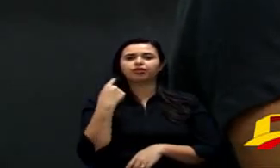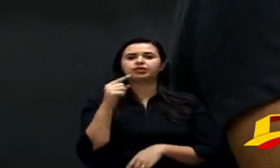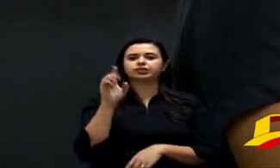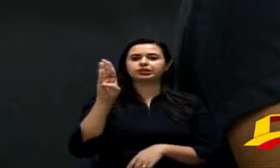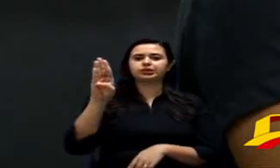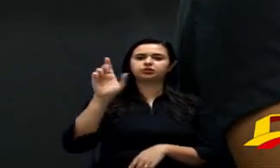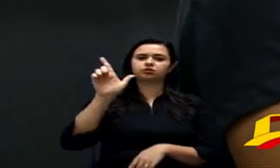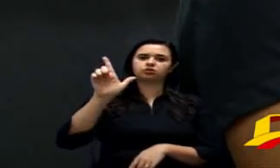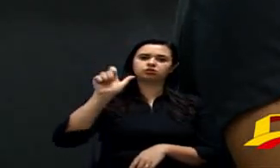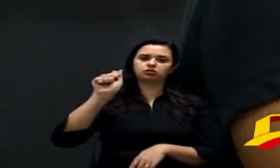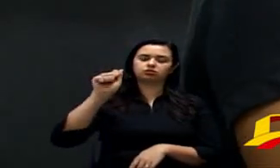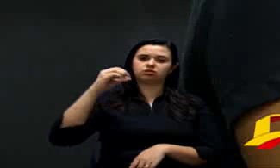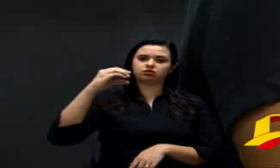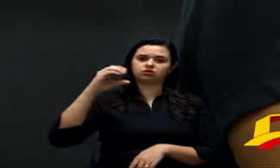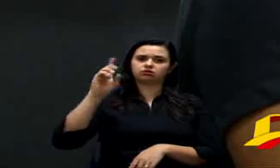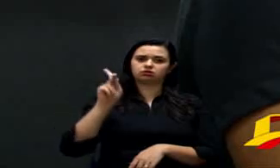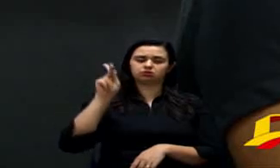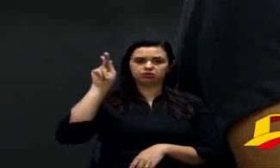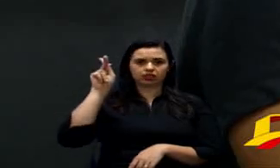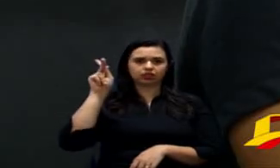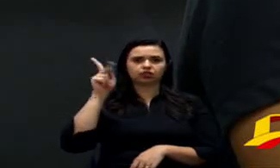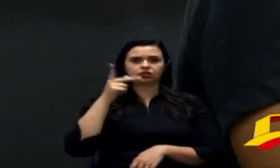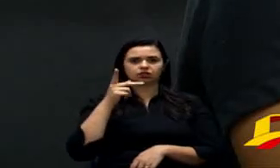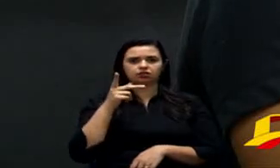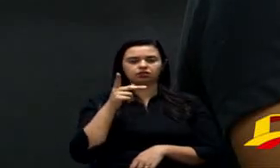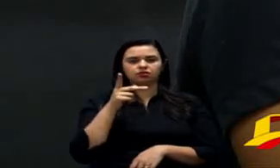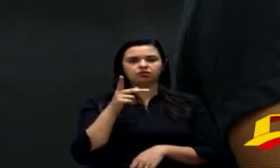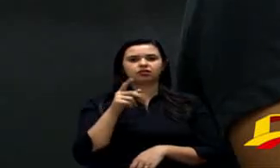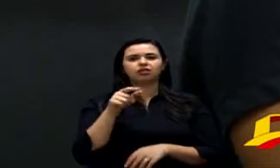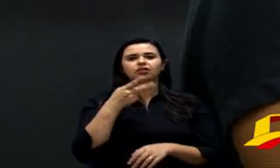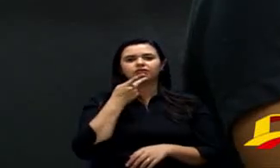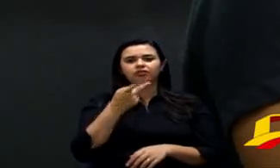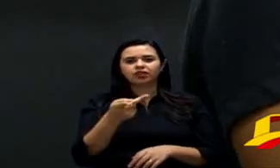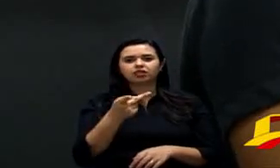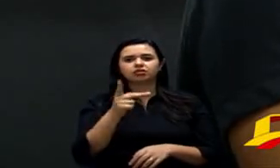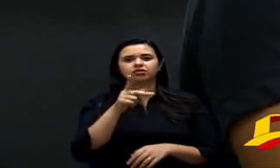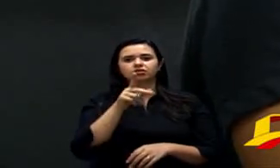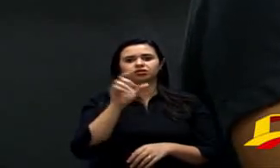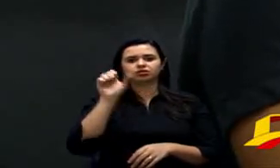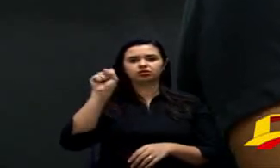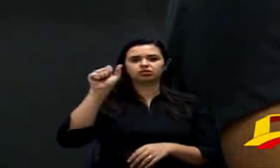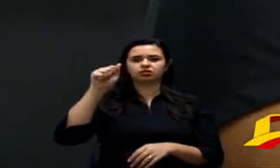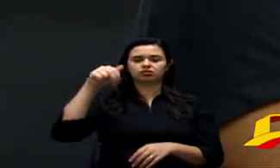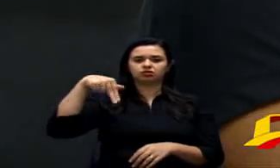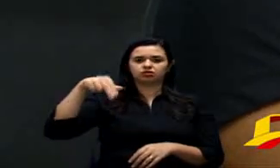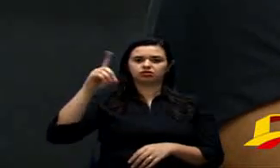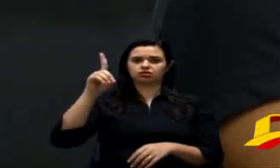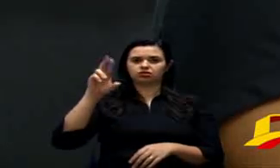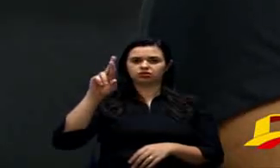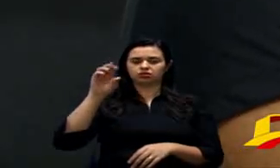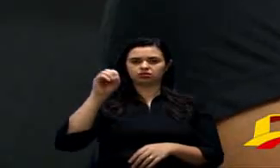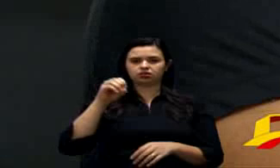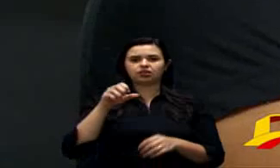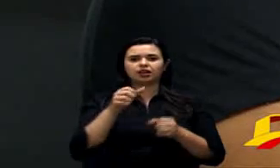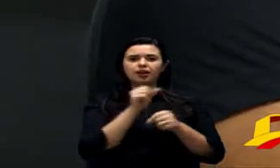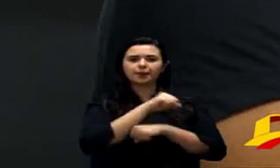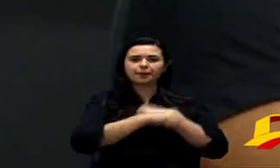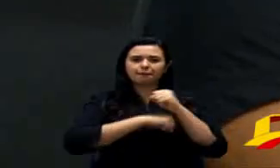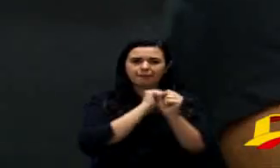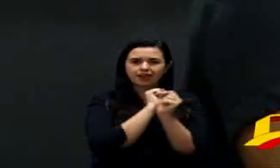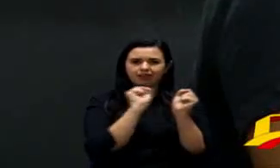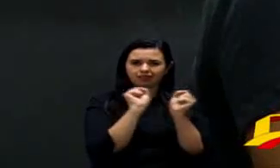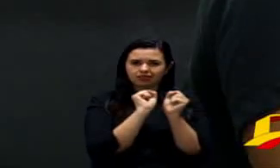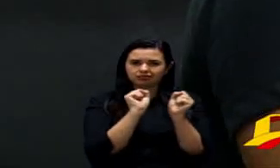sobre o Sandro, que o Sandro iria amarrado, que o Sandro ia isso e aquilo. Isso que você mostrou não é